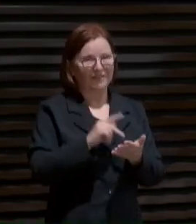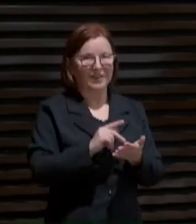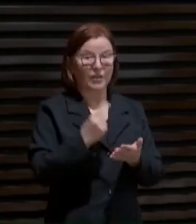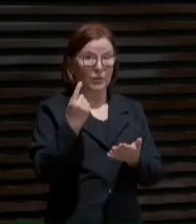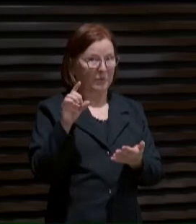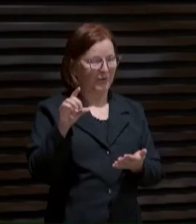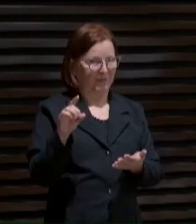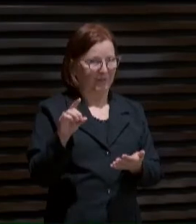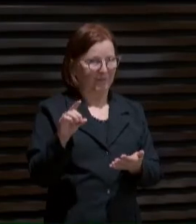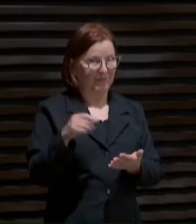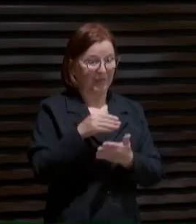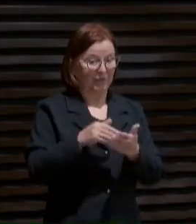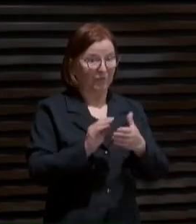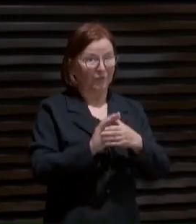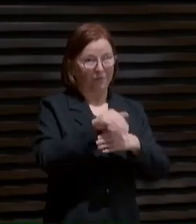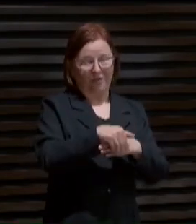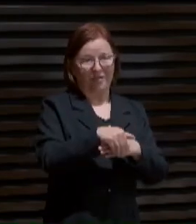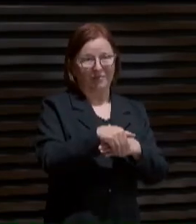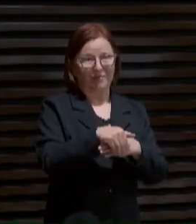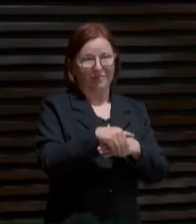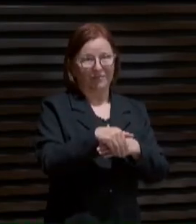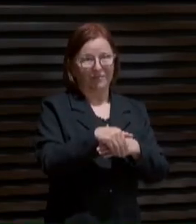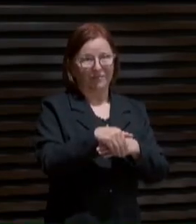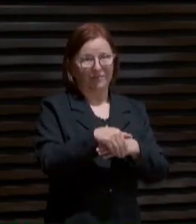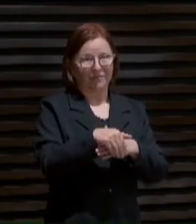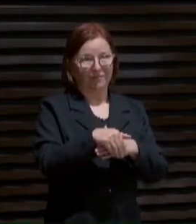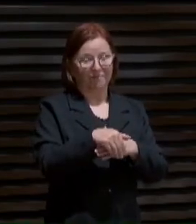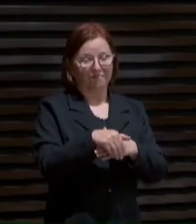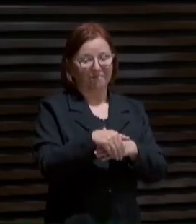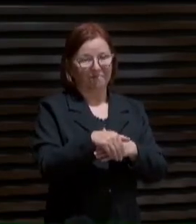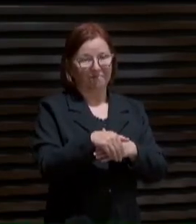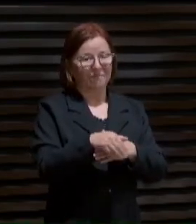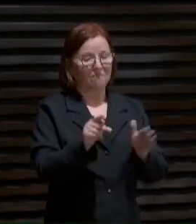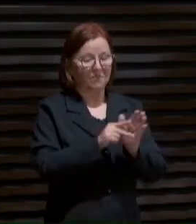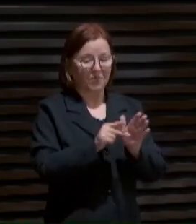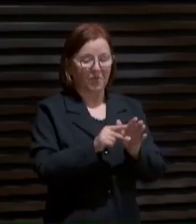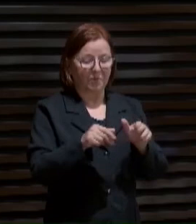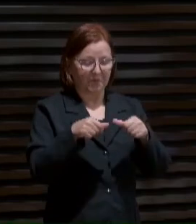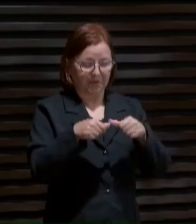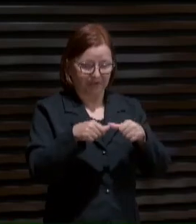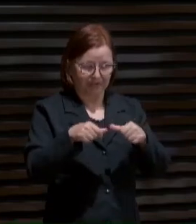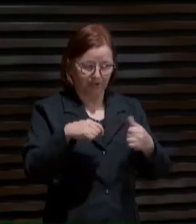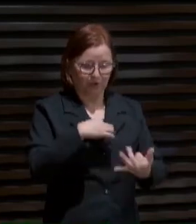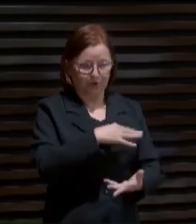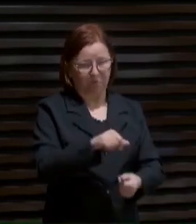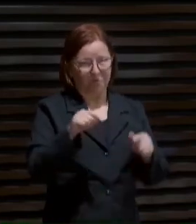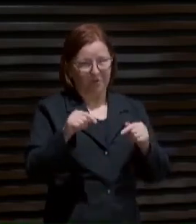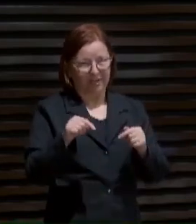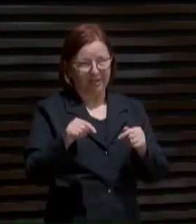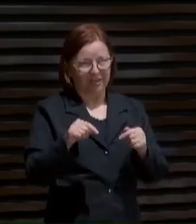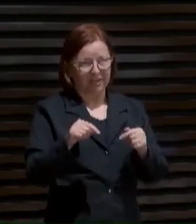escopo está limitado a este mundo abalável que se deteriorar está se deteriorando